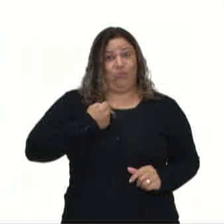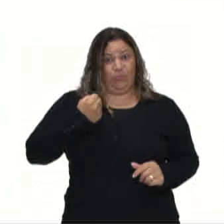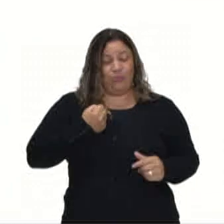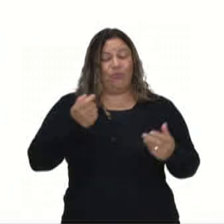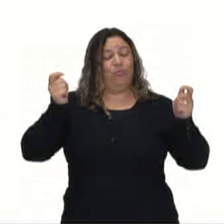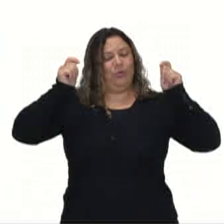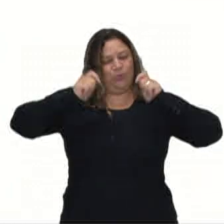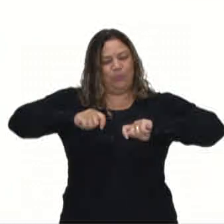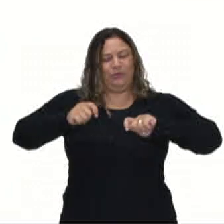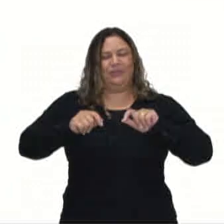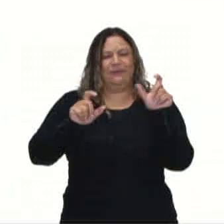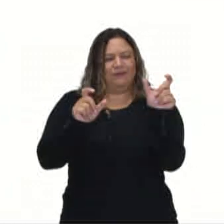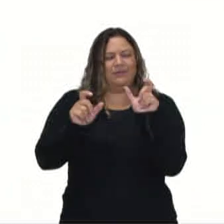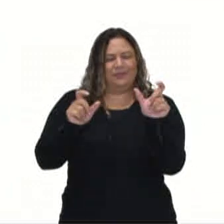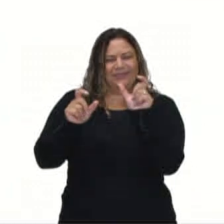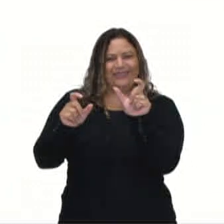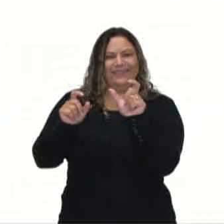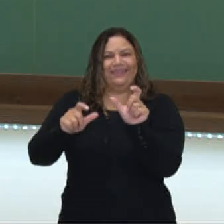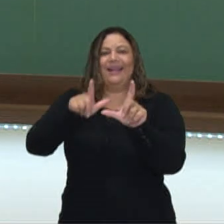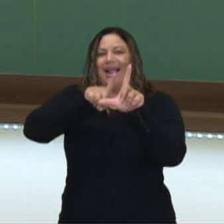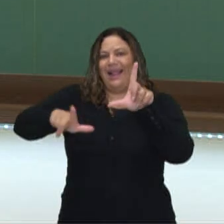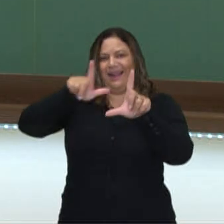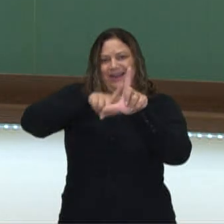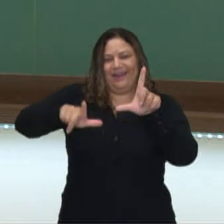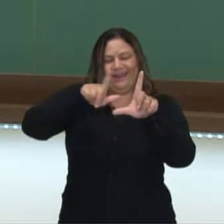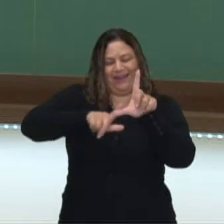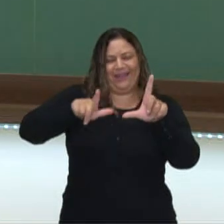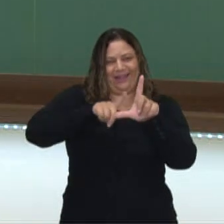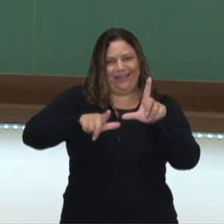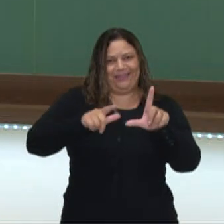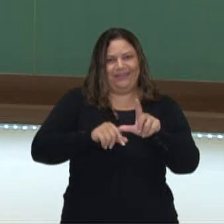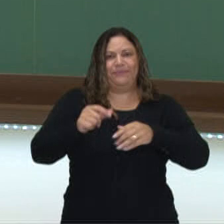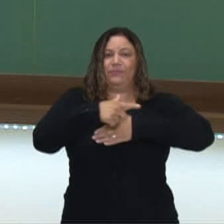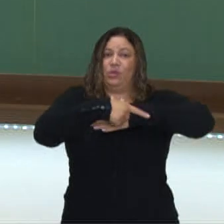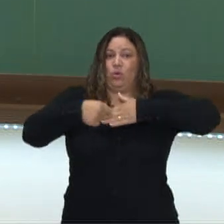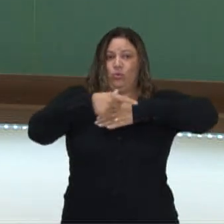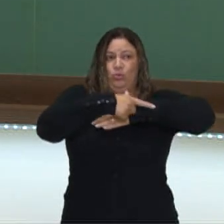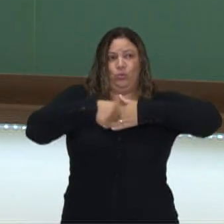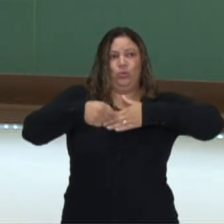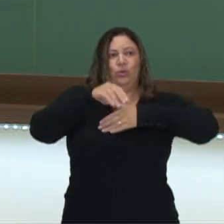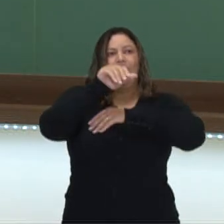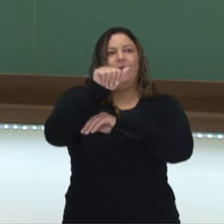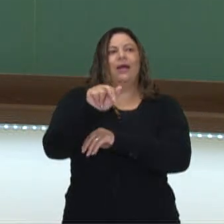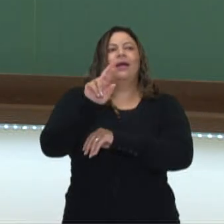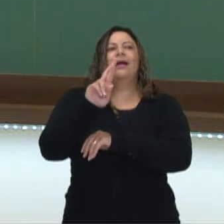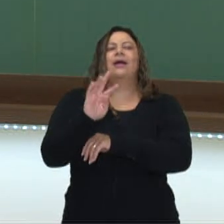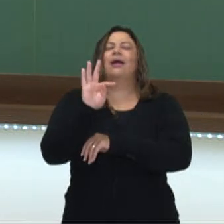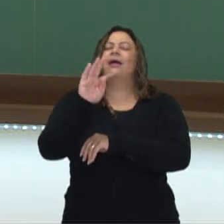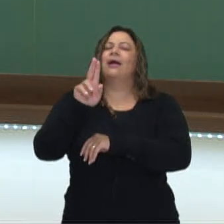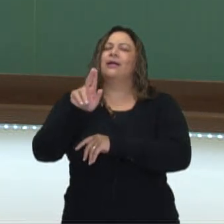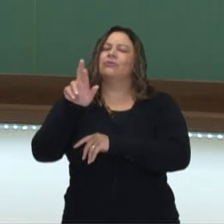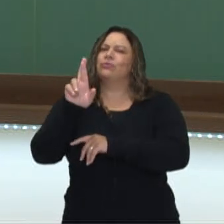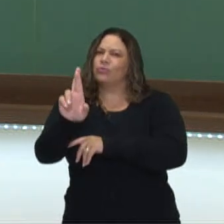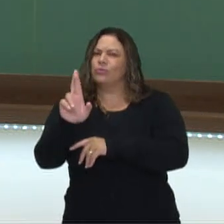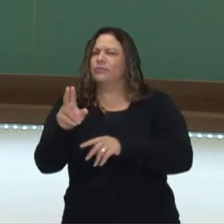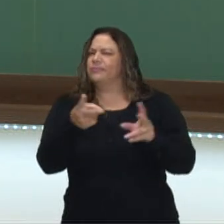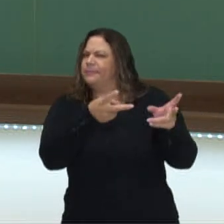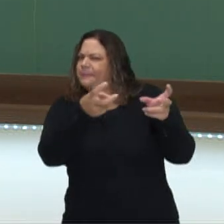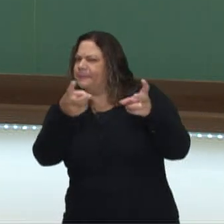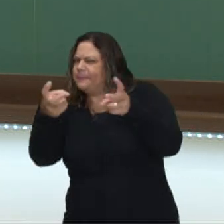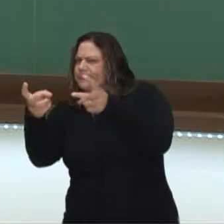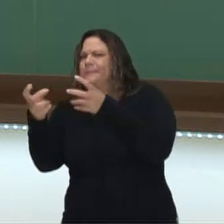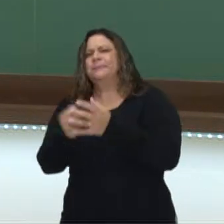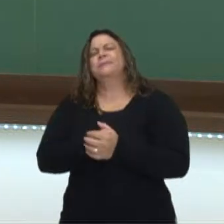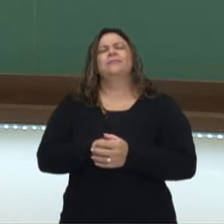Azevedo, disponível em encurtador.com.br. Né? Observem como esse texto ele é carregado